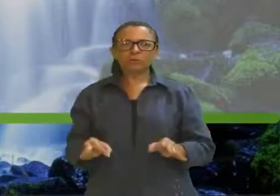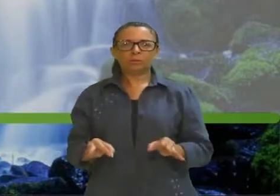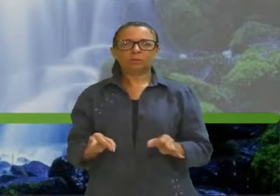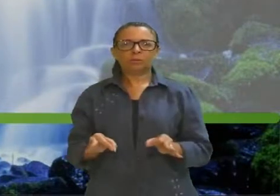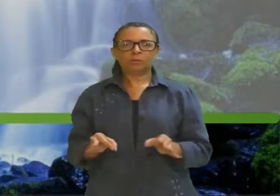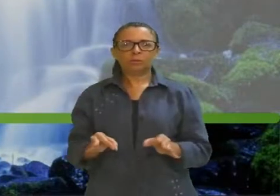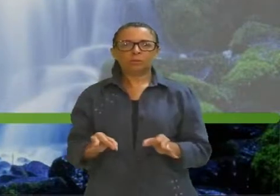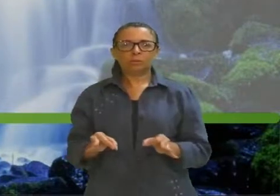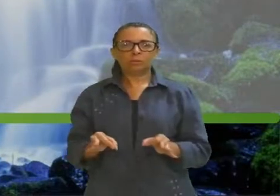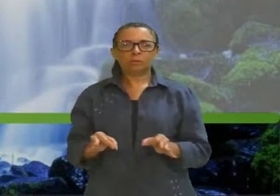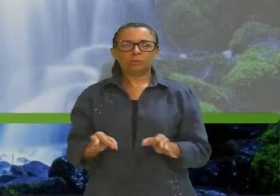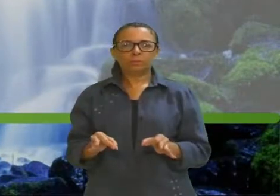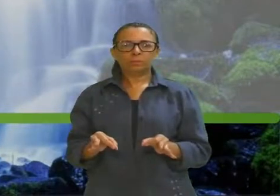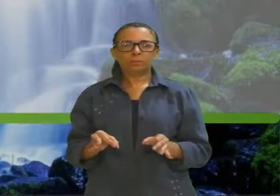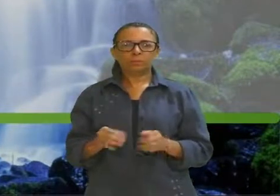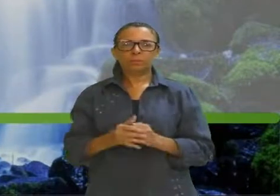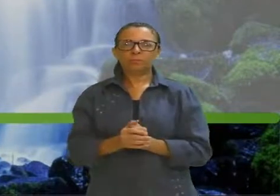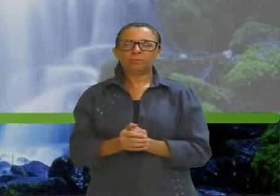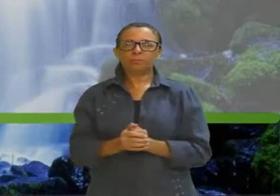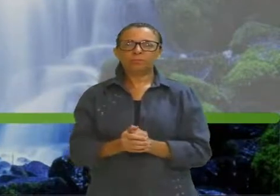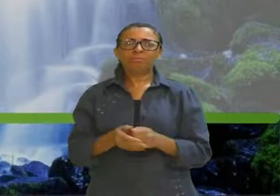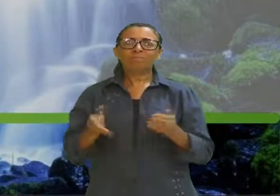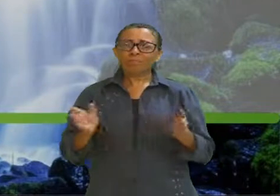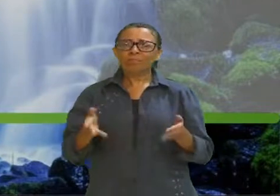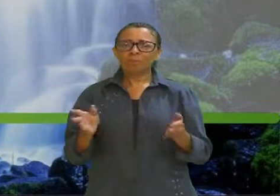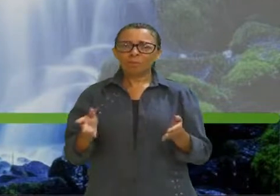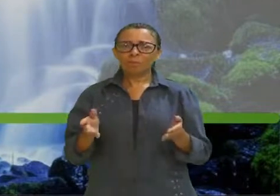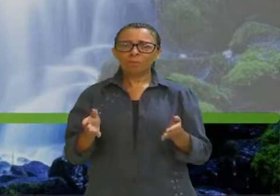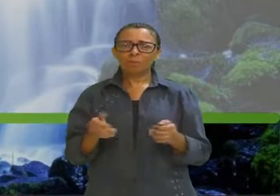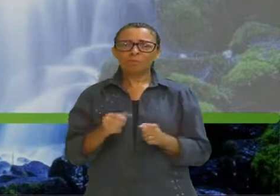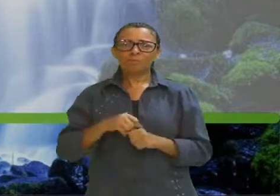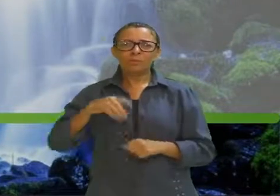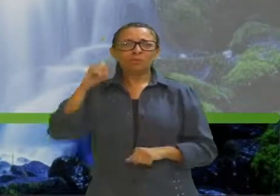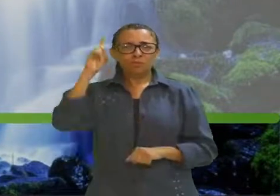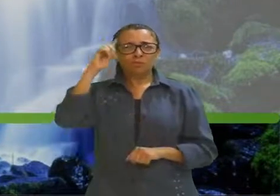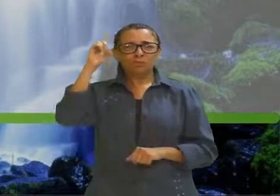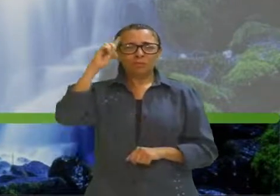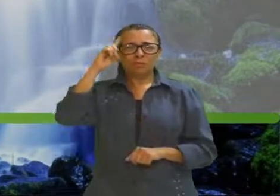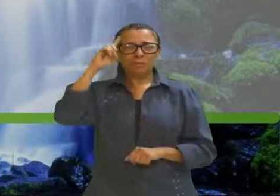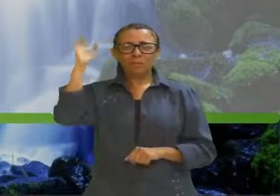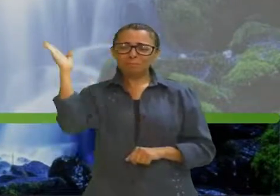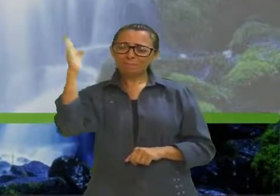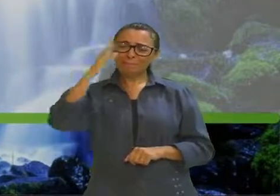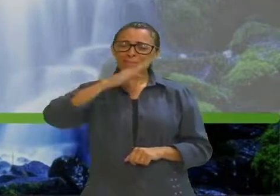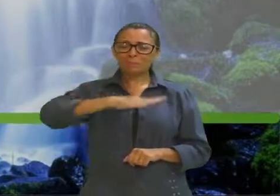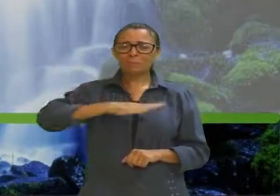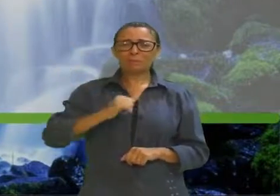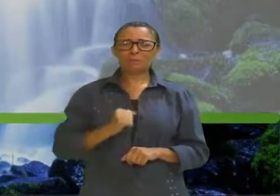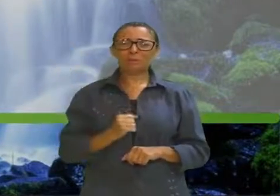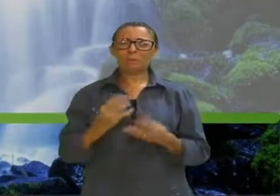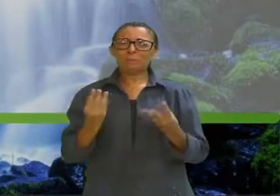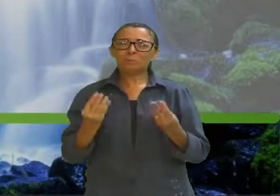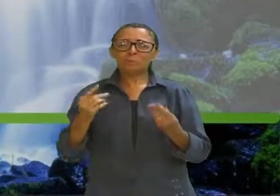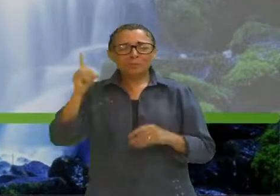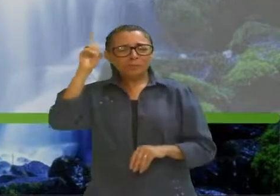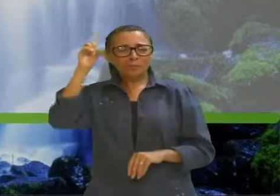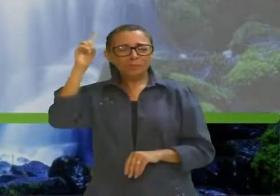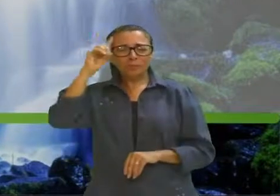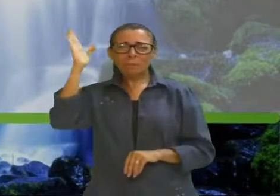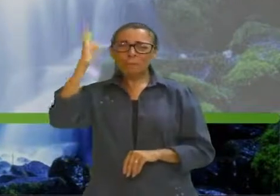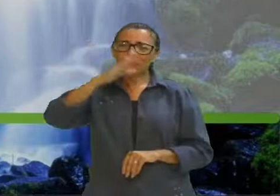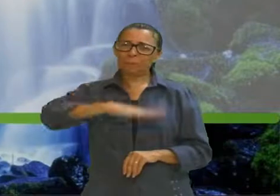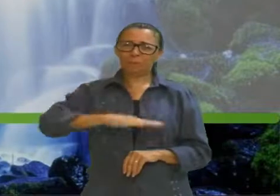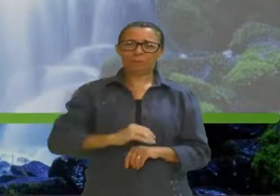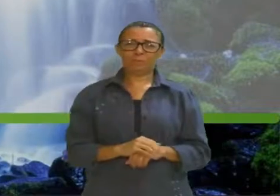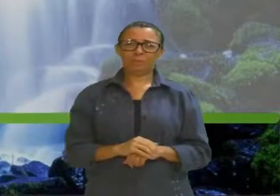Essas notícias sempre negativas que nós estamos tendo nesse momento, às vezes nós